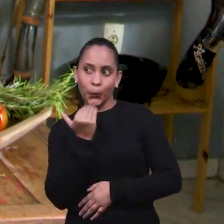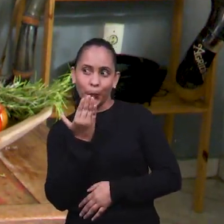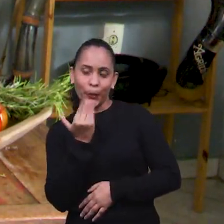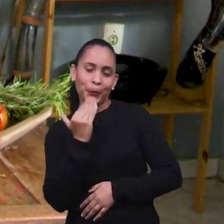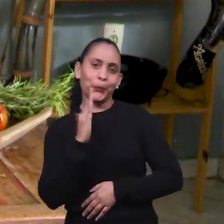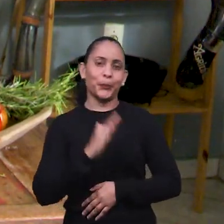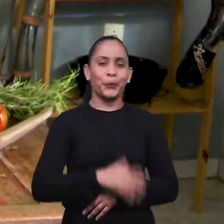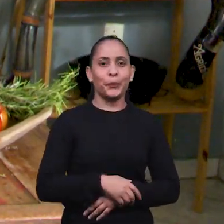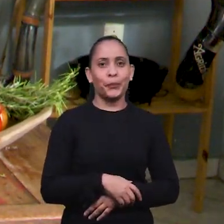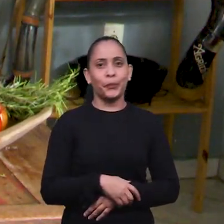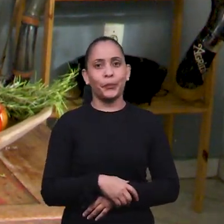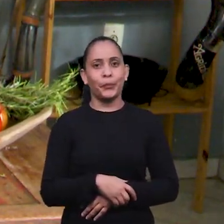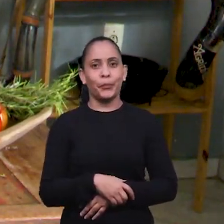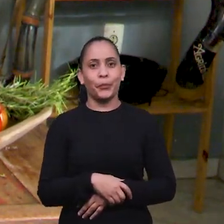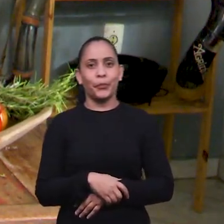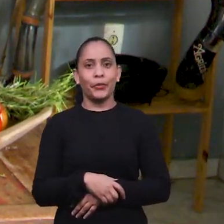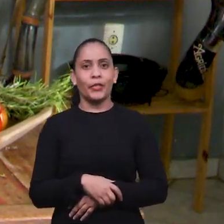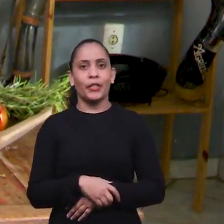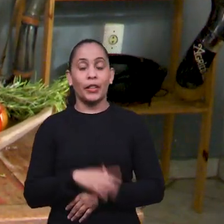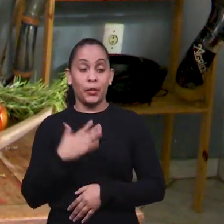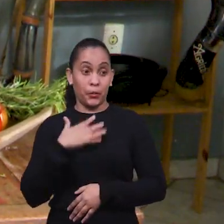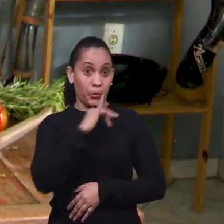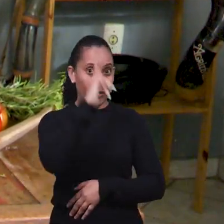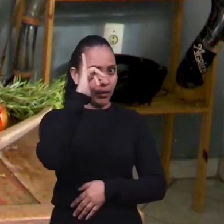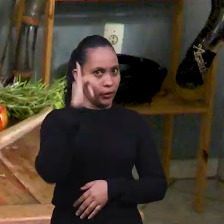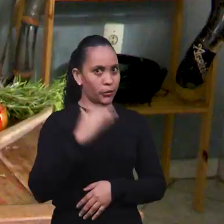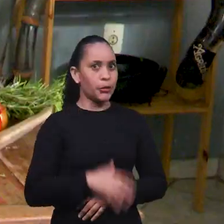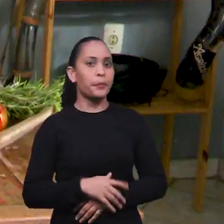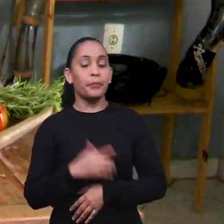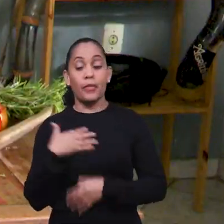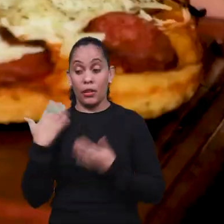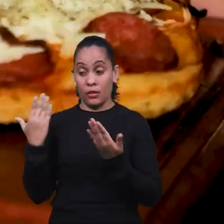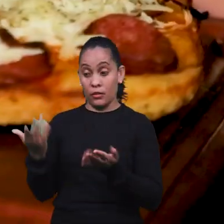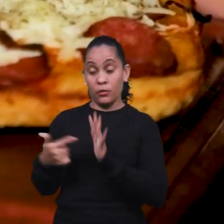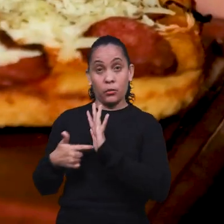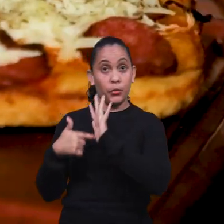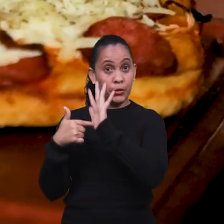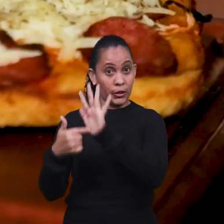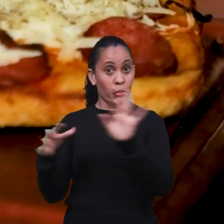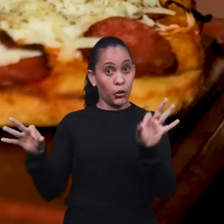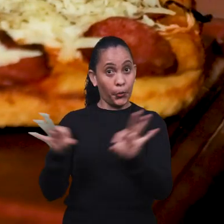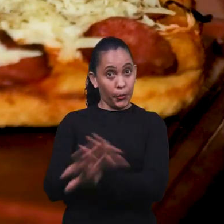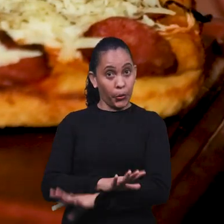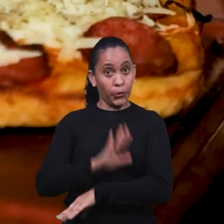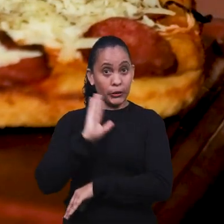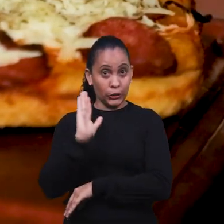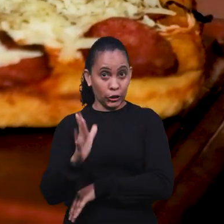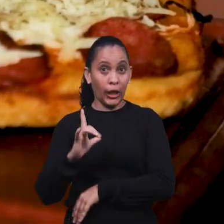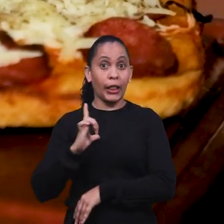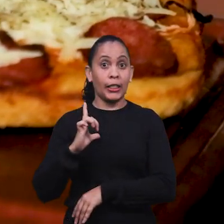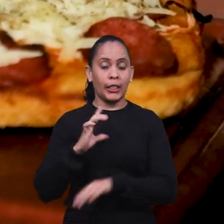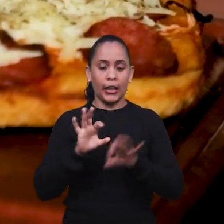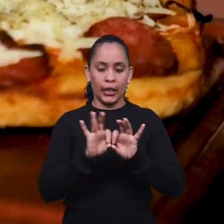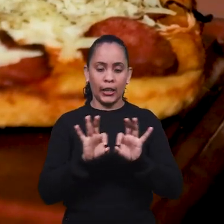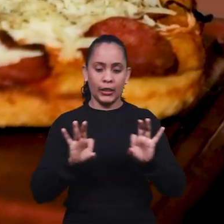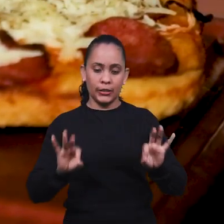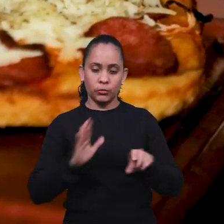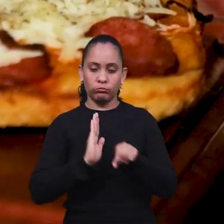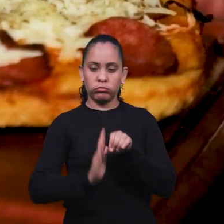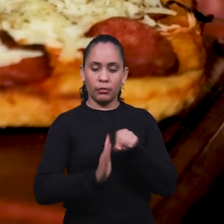Cortar e comer. Cortar e comer. Parte importante. Essa daqui, que a gente já deixou pronta, tem